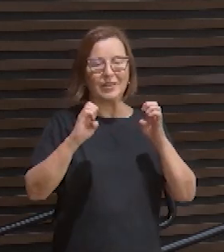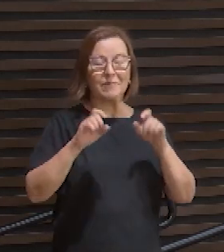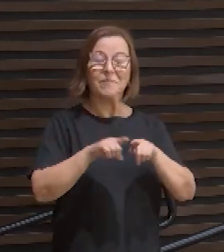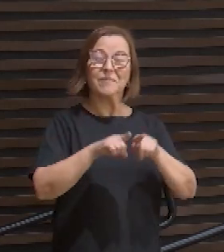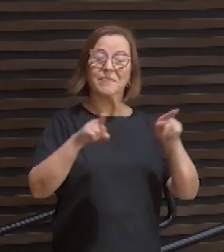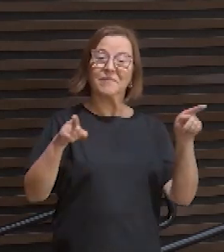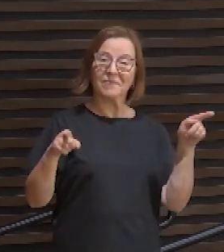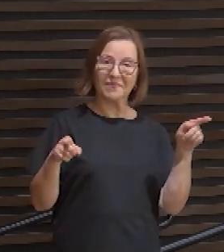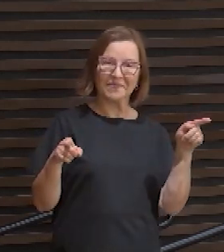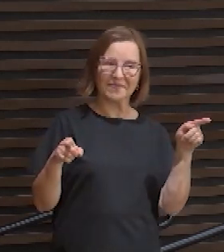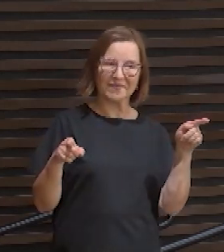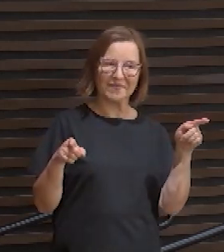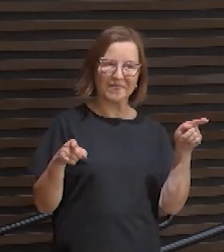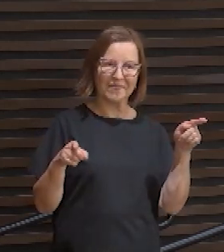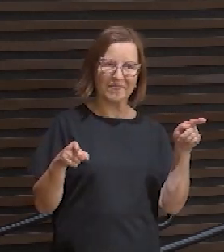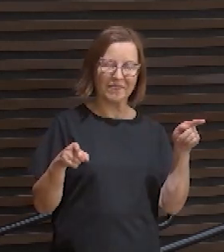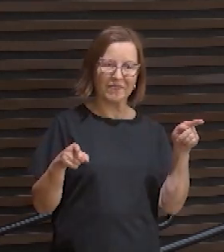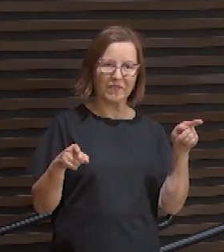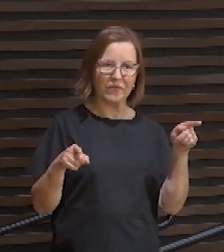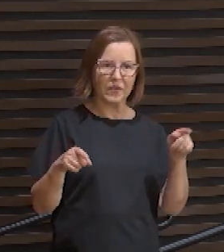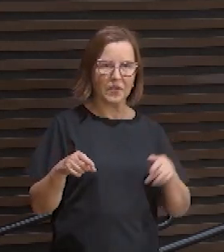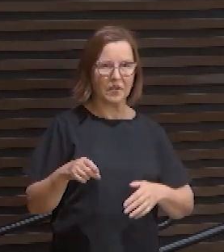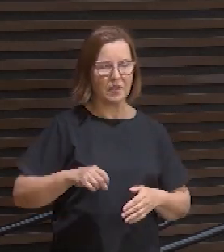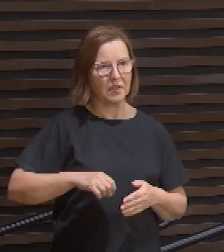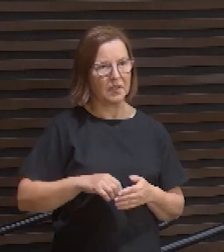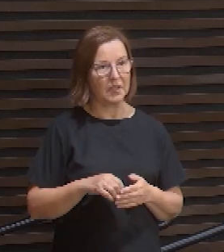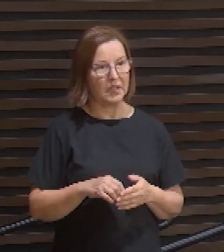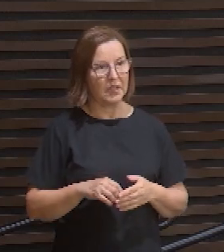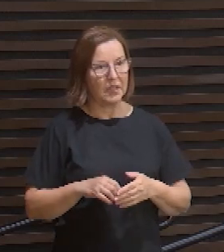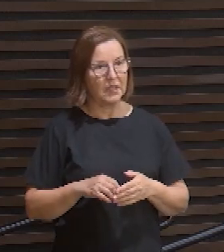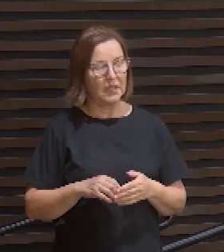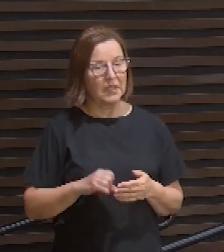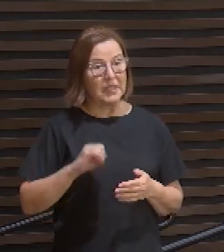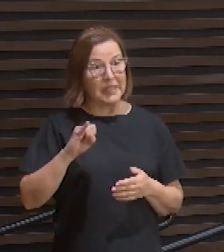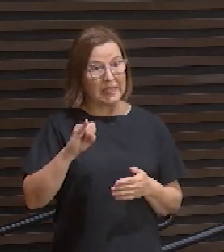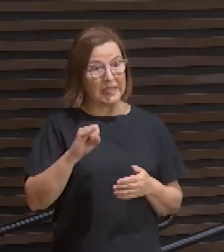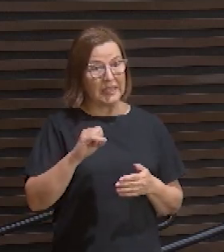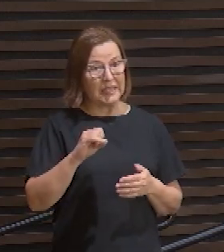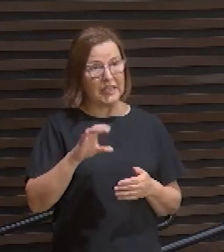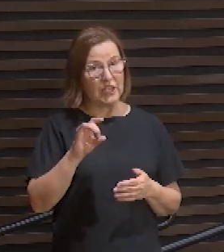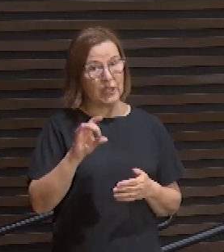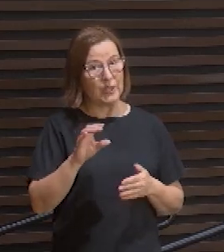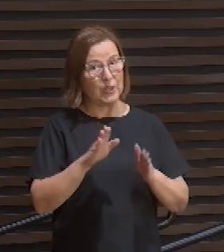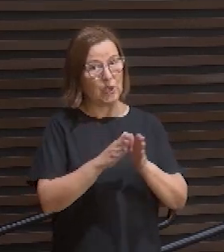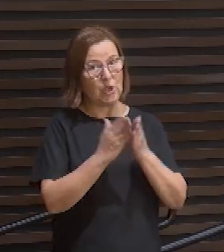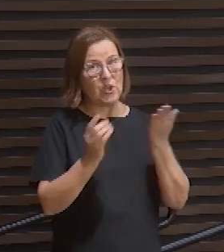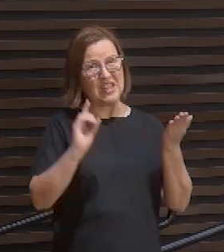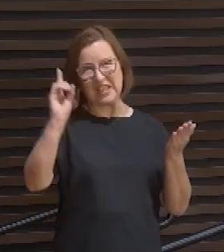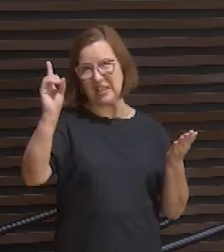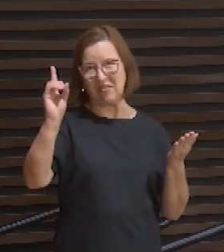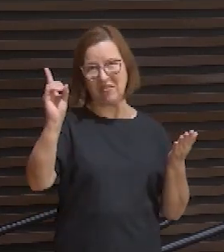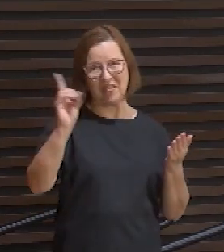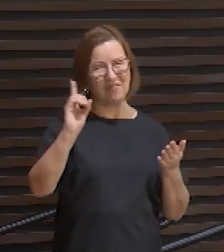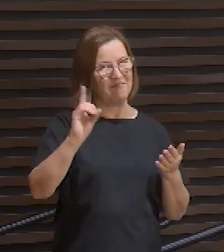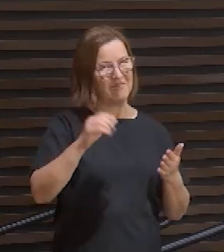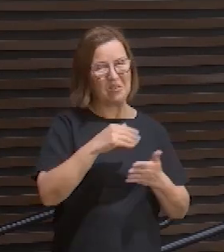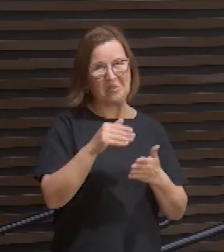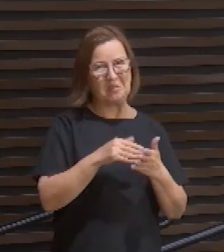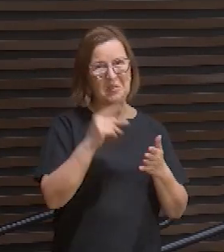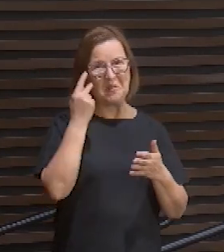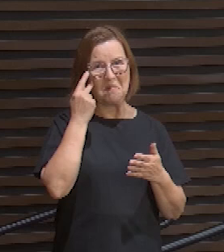Mas, como se as Escrituras não bastassem para testemunhar do Evangelho, como se não fosse